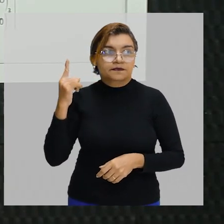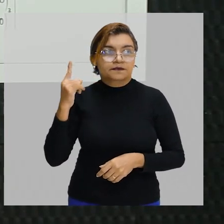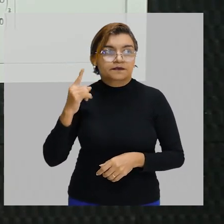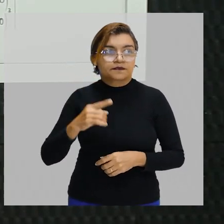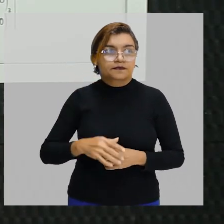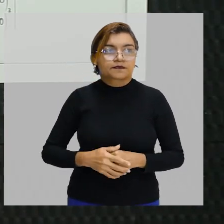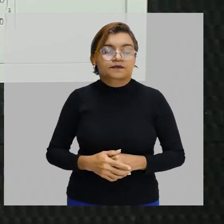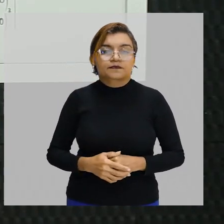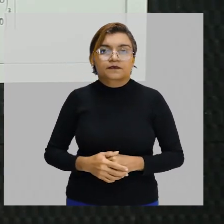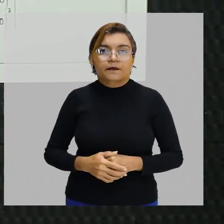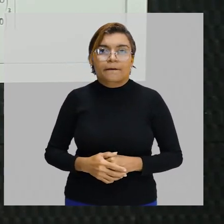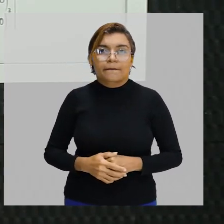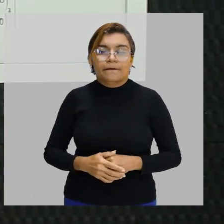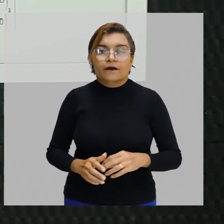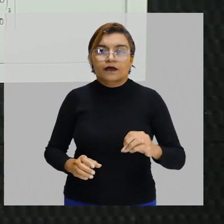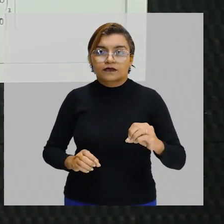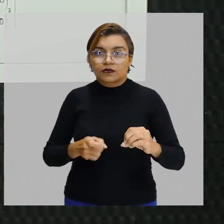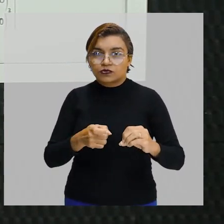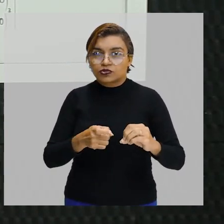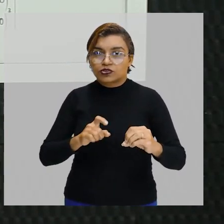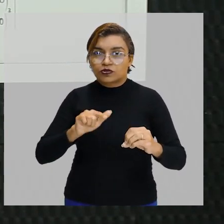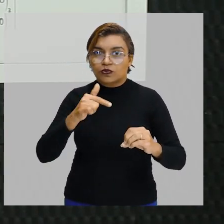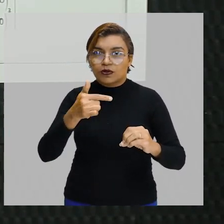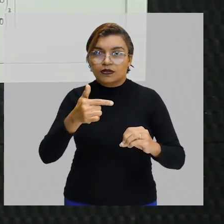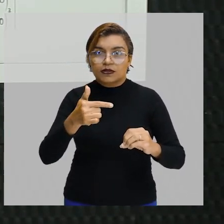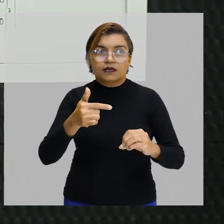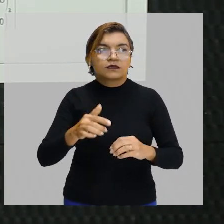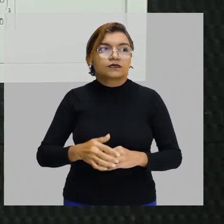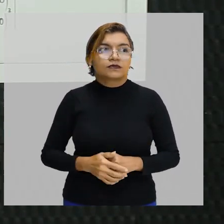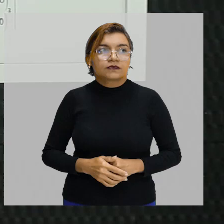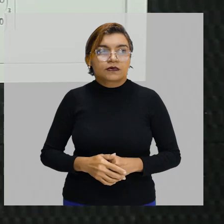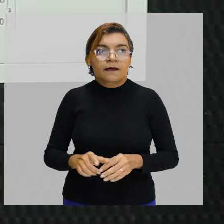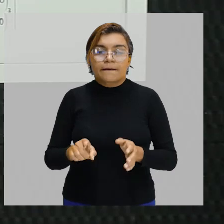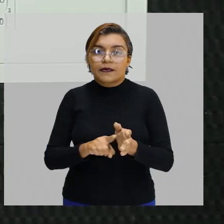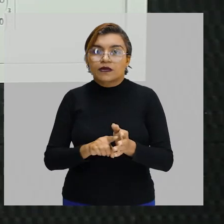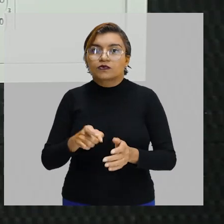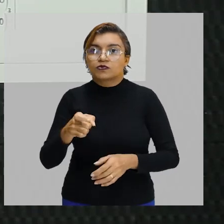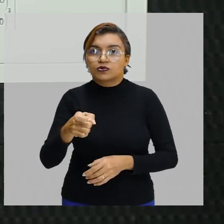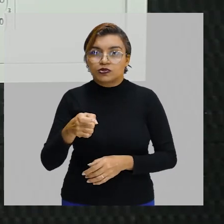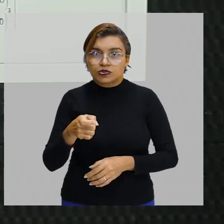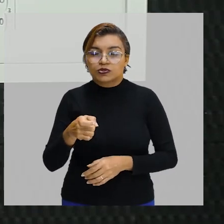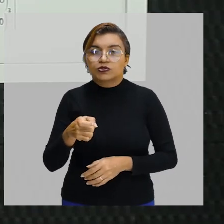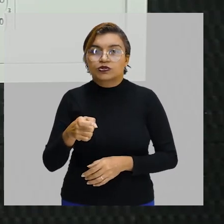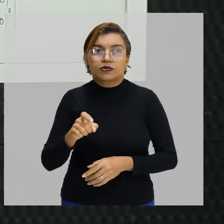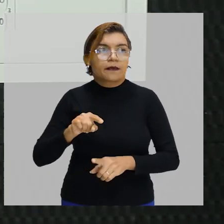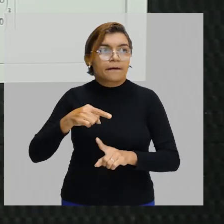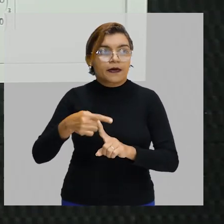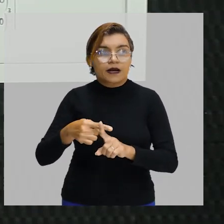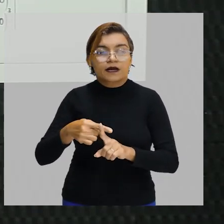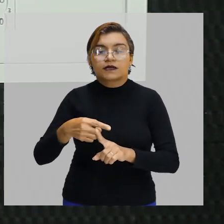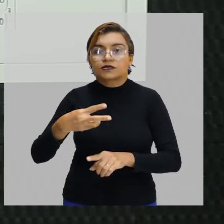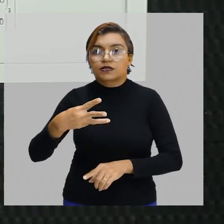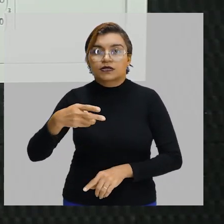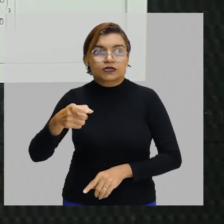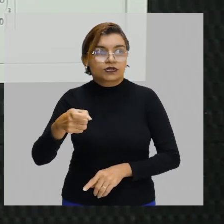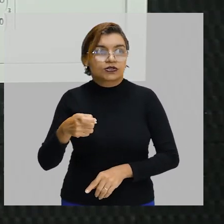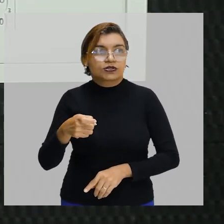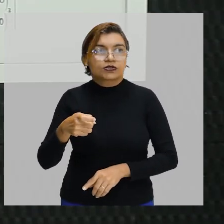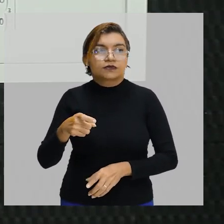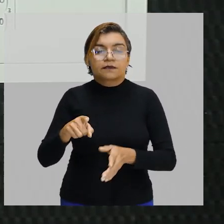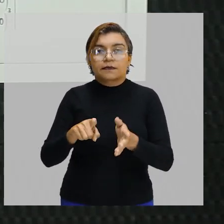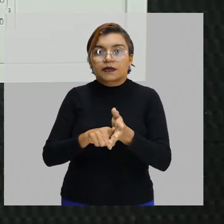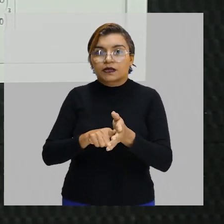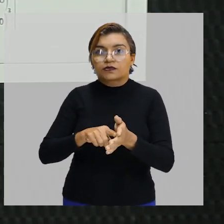por x dá 3x. 3 multiplicado por menos 1 dá menos 3. Menos 5 igual a 0.